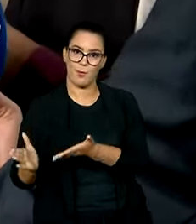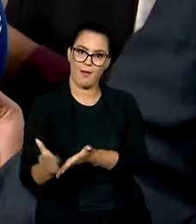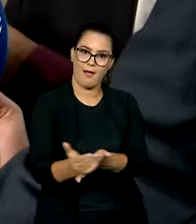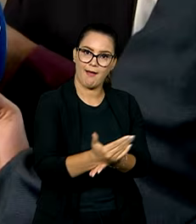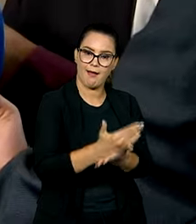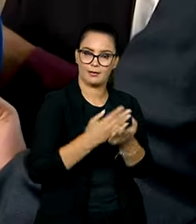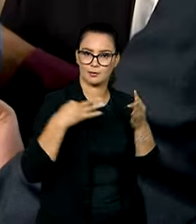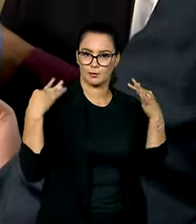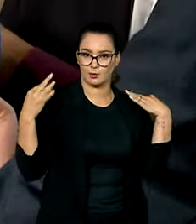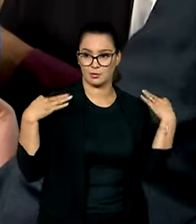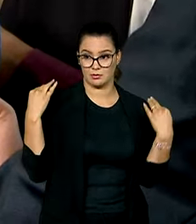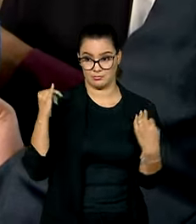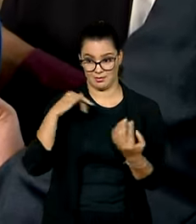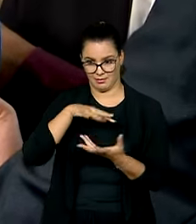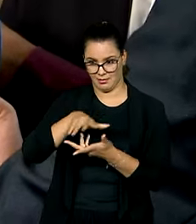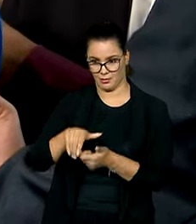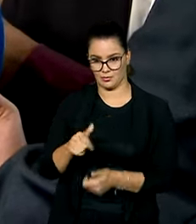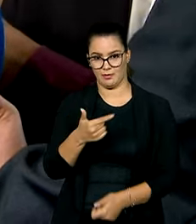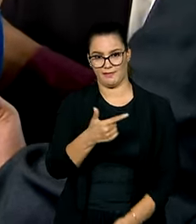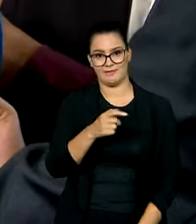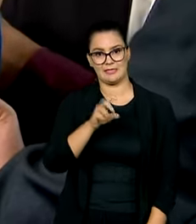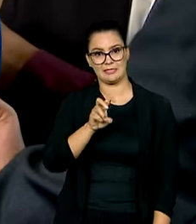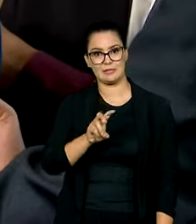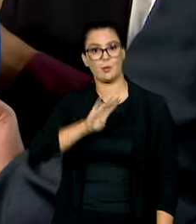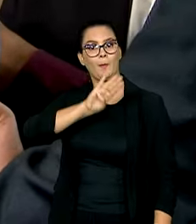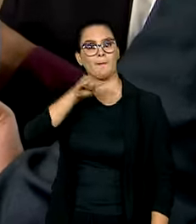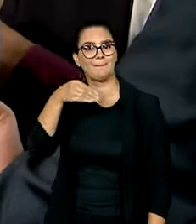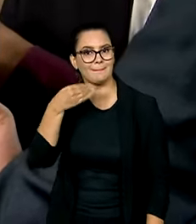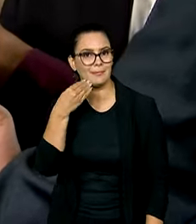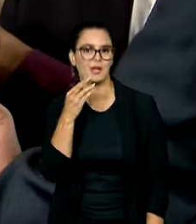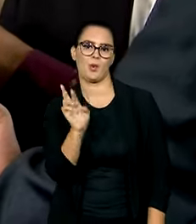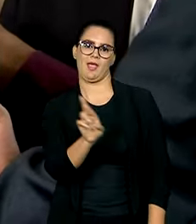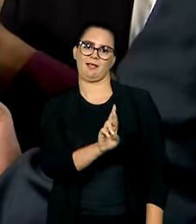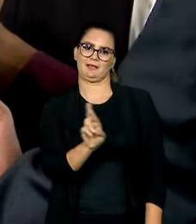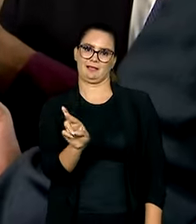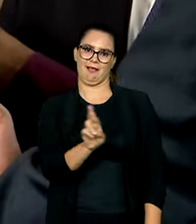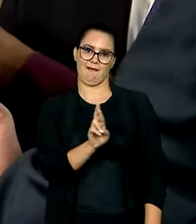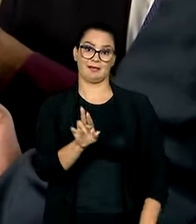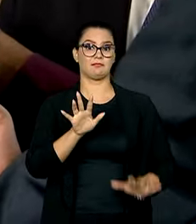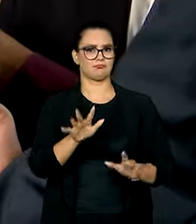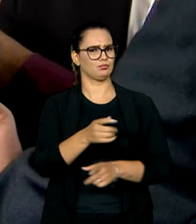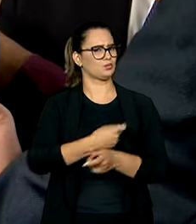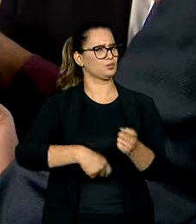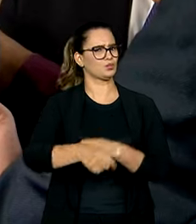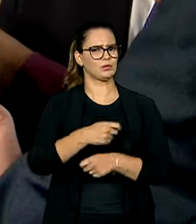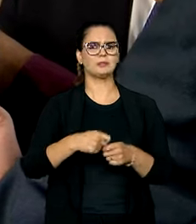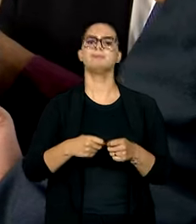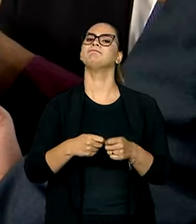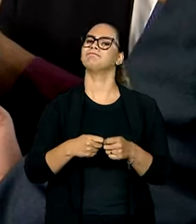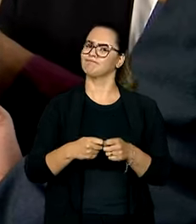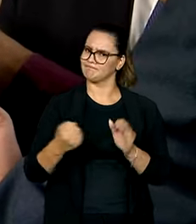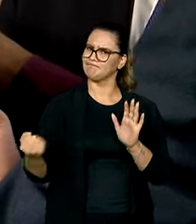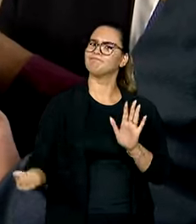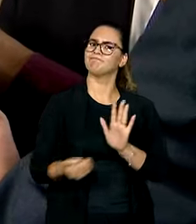com o turismo internacional 25 bilhões de reais. Essa é uma economia muito significativa.